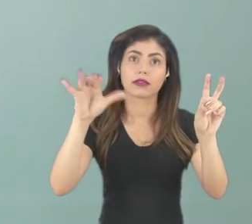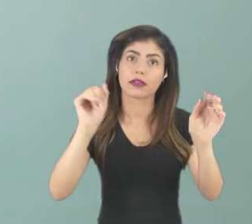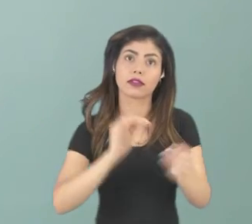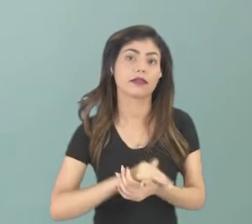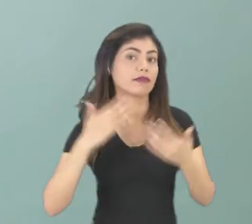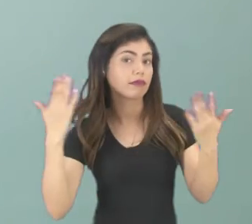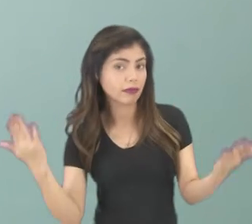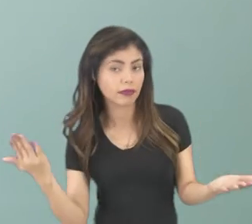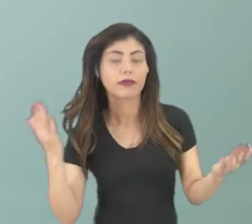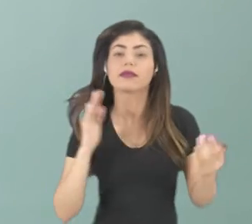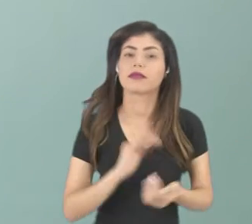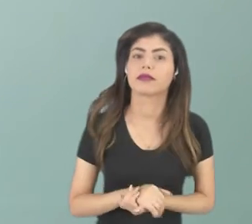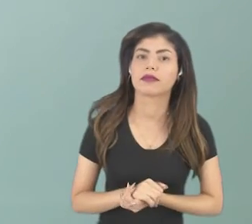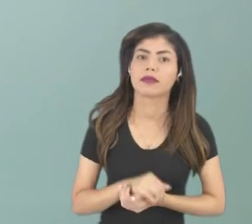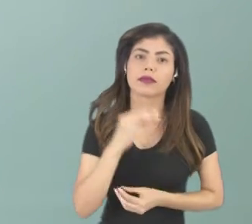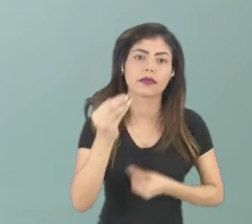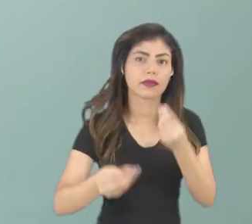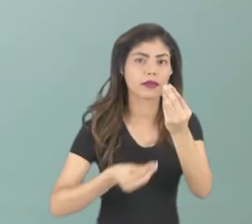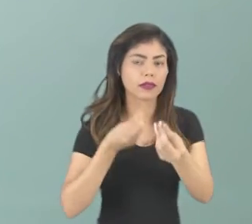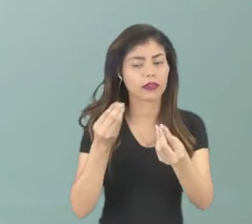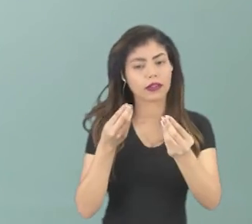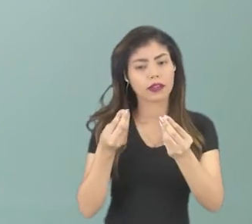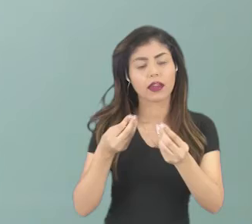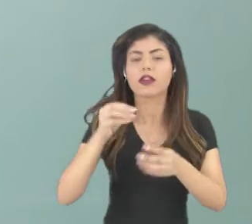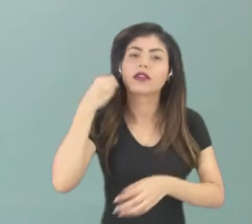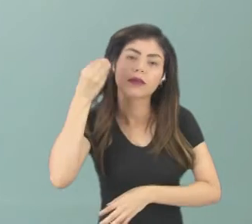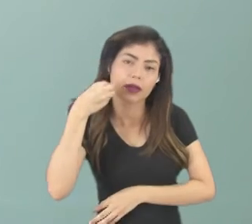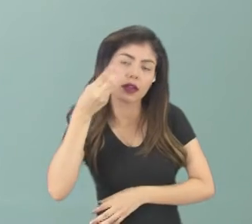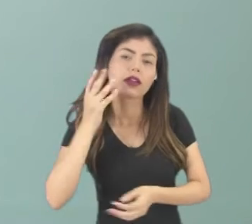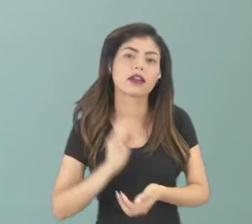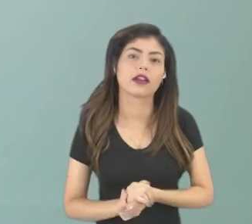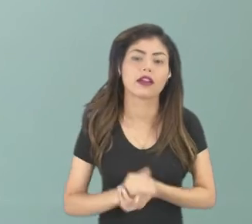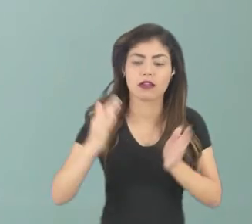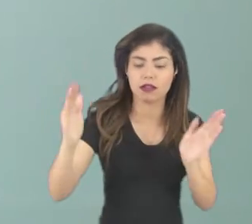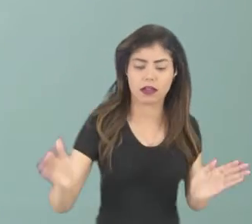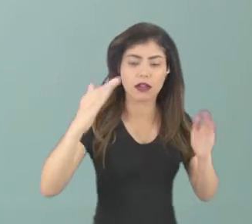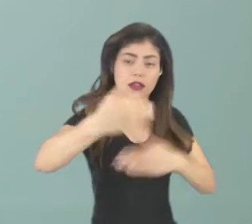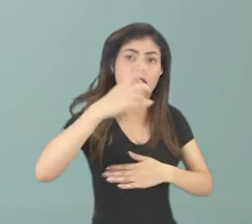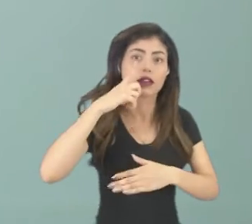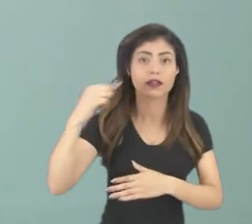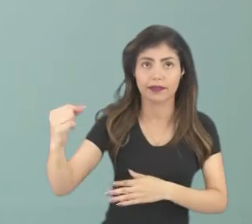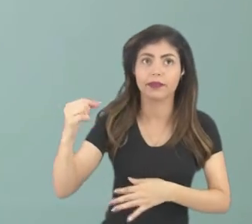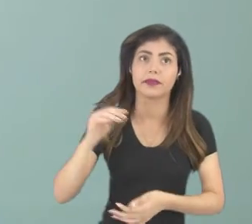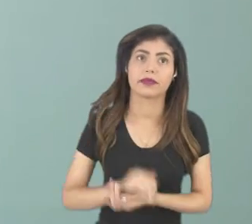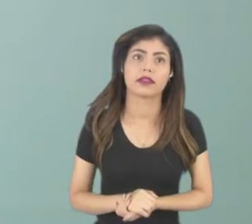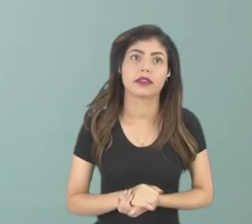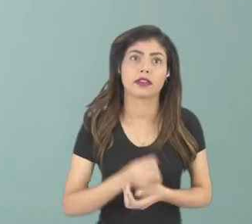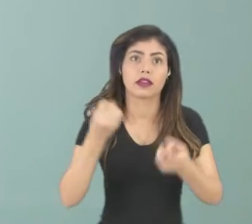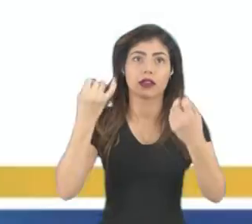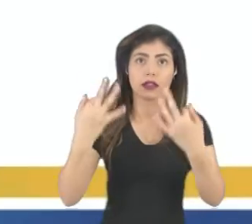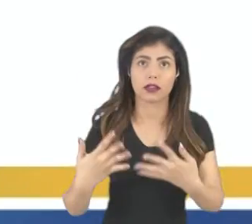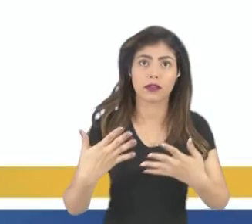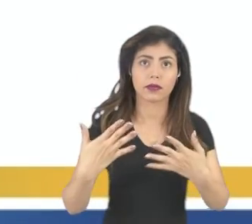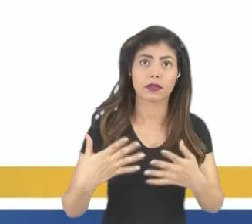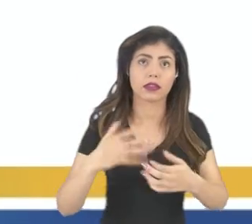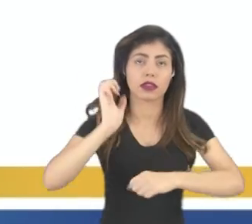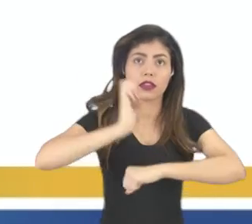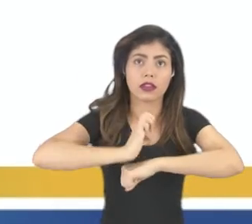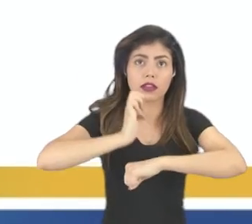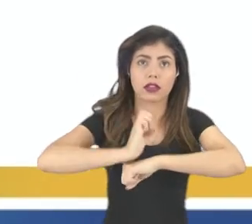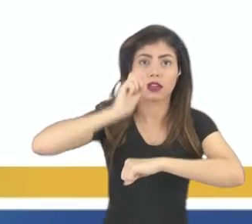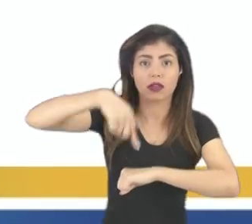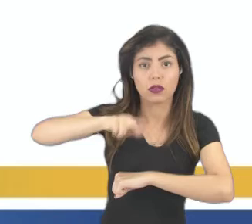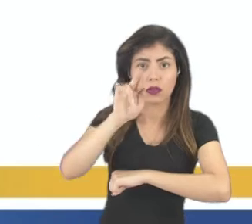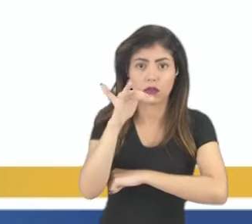hipoteticamente Claro mas explicando como se daria a aquele experimento do gato dentro da caixa para explicar experiências relacionadas ao estados